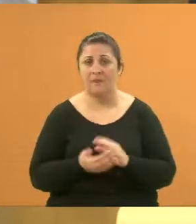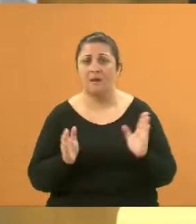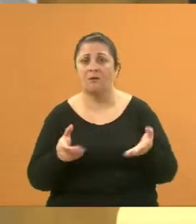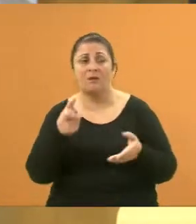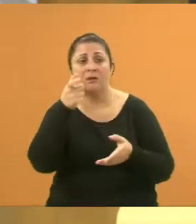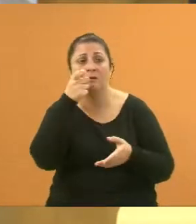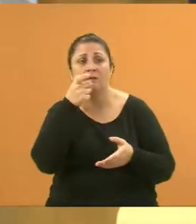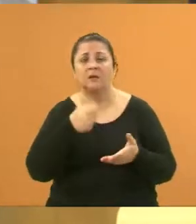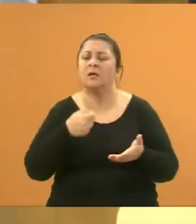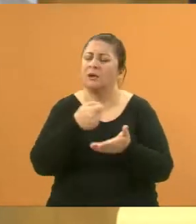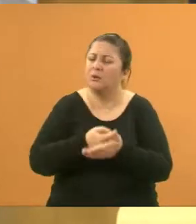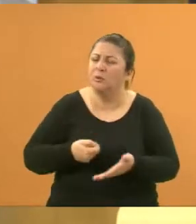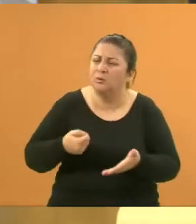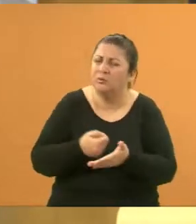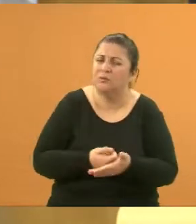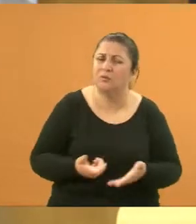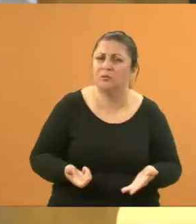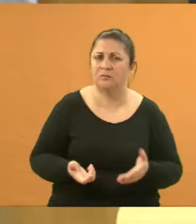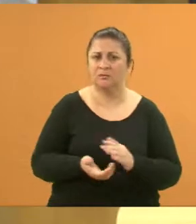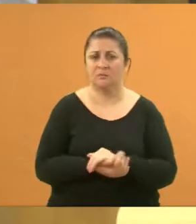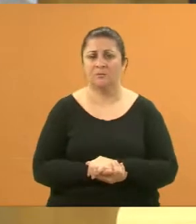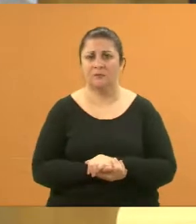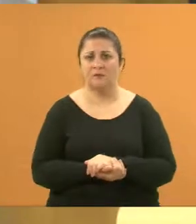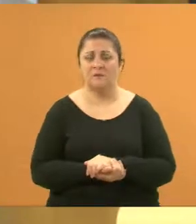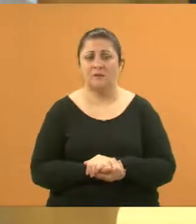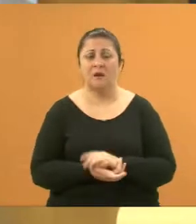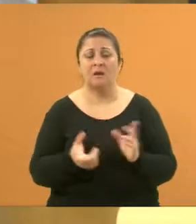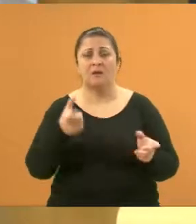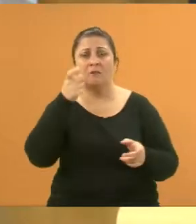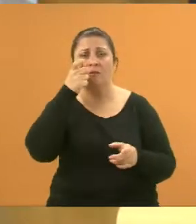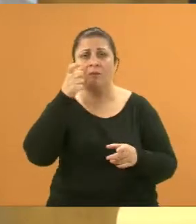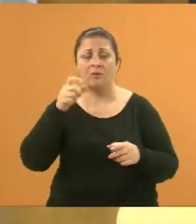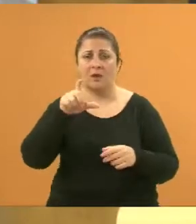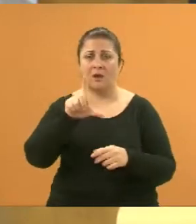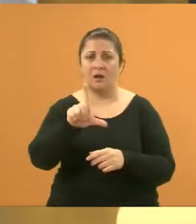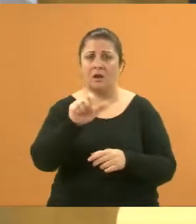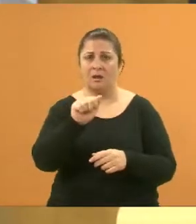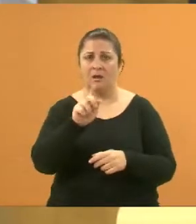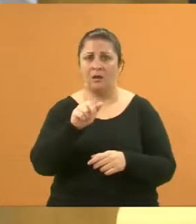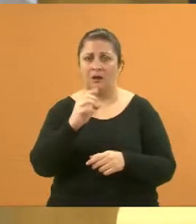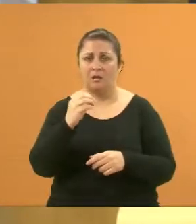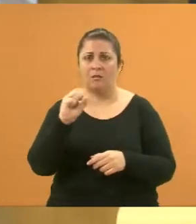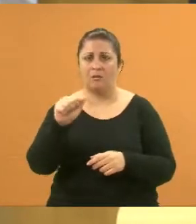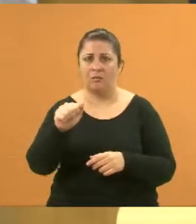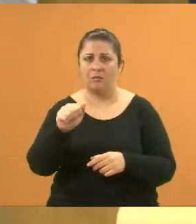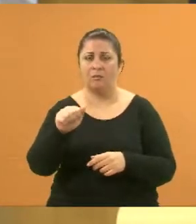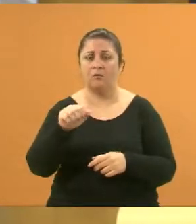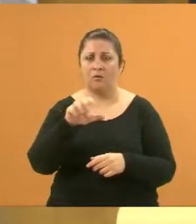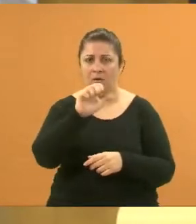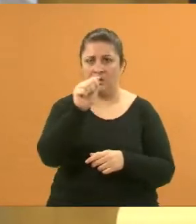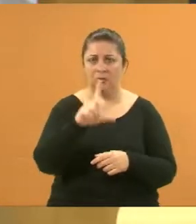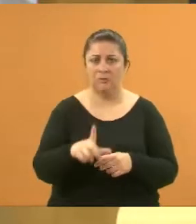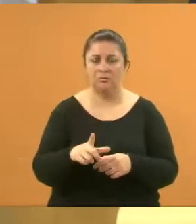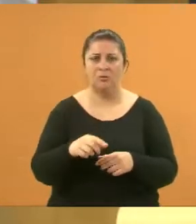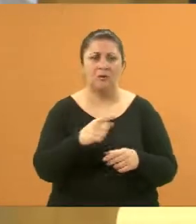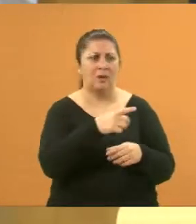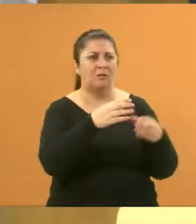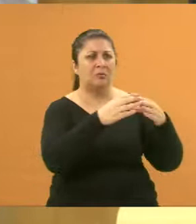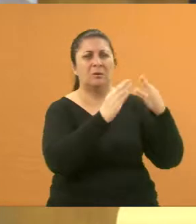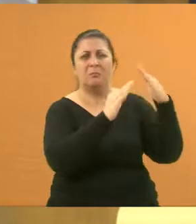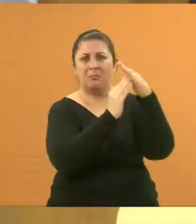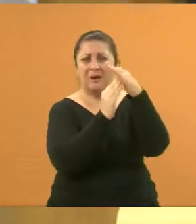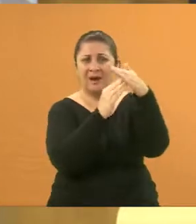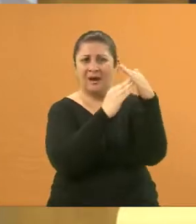a luta que existe no dia a dia. A gente viu aqui agora no Lagoa Azul, onde pegou fogo em vários barracos.